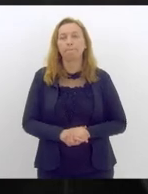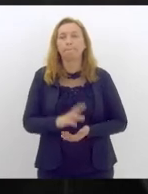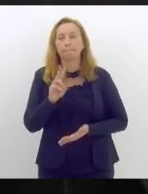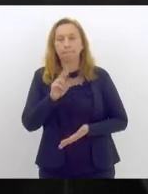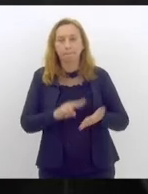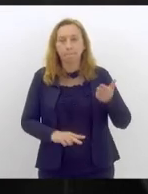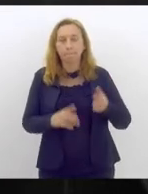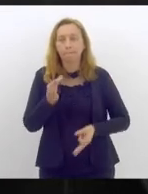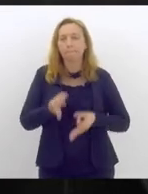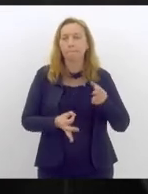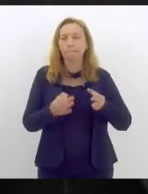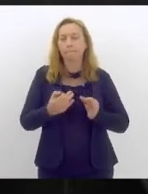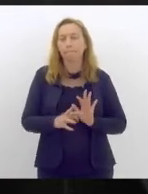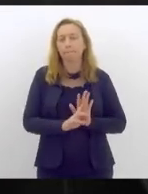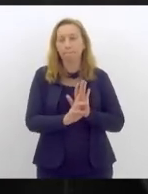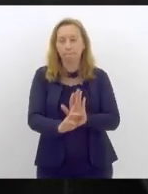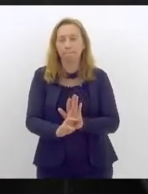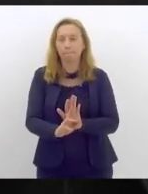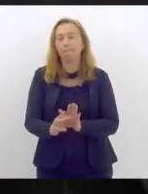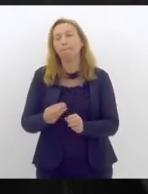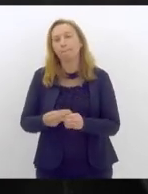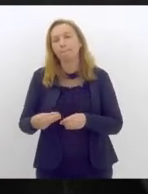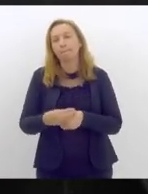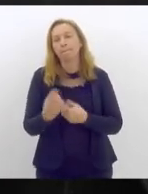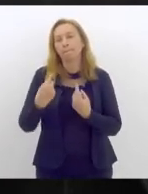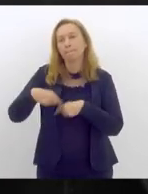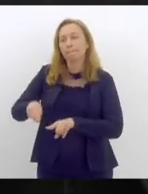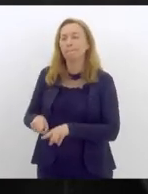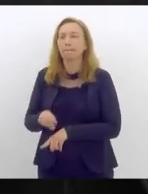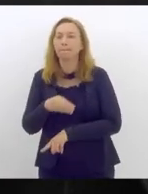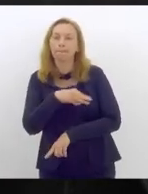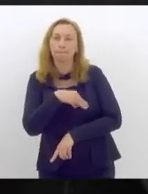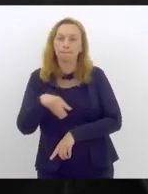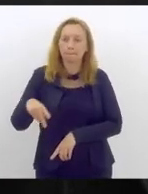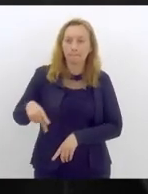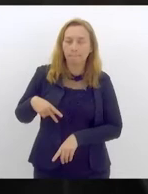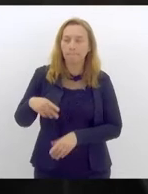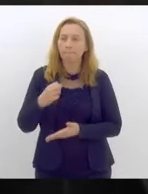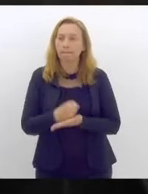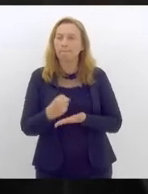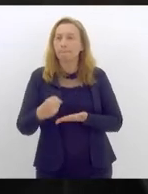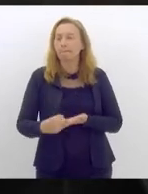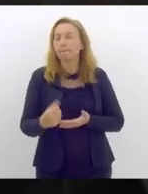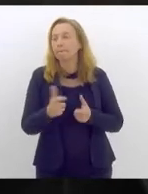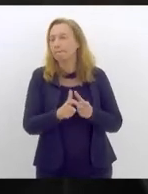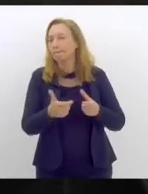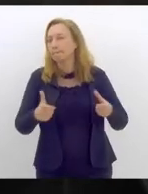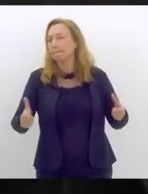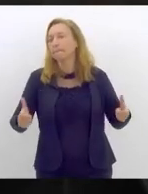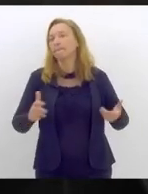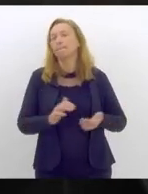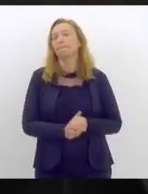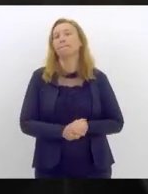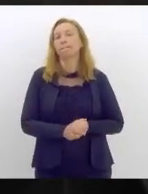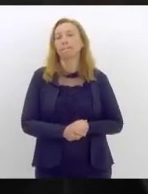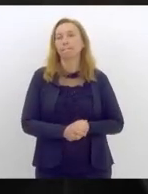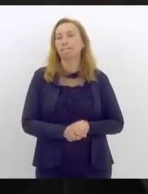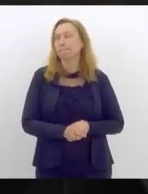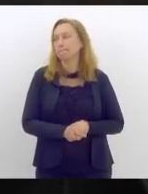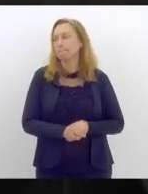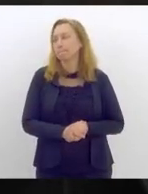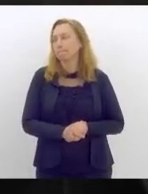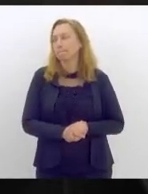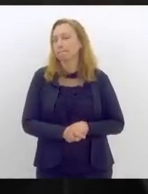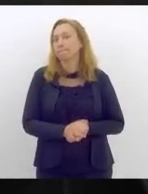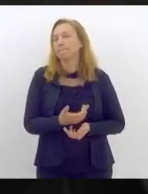representando esses municípios né contra a NP enfim contratos de grande Mota de que envolvem